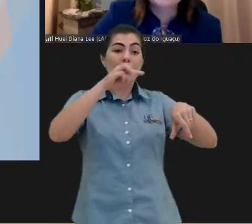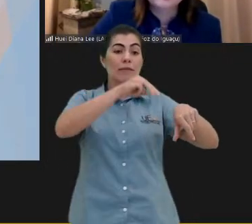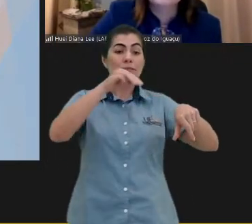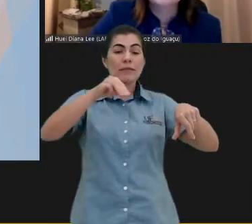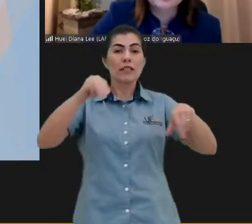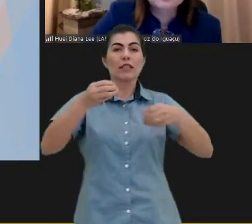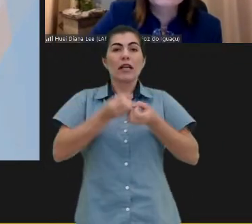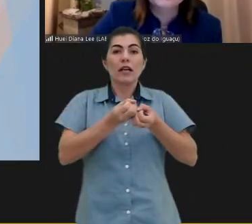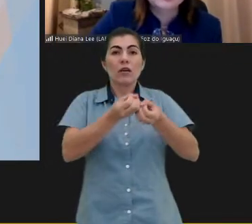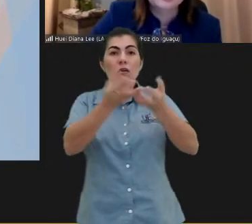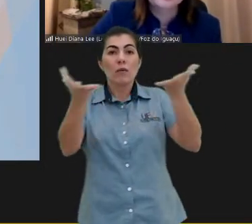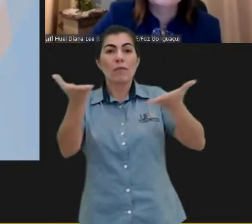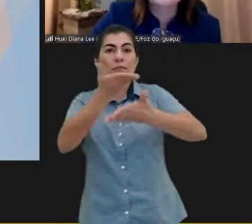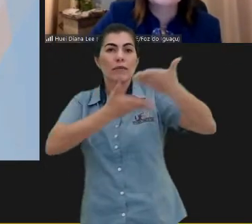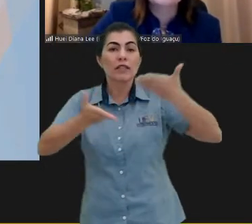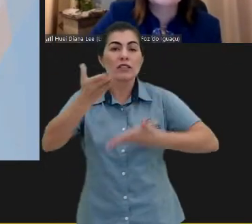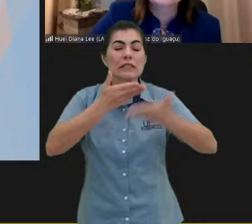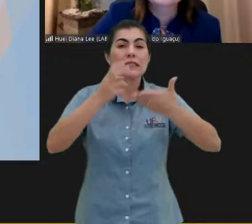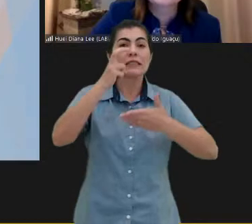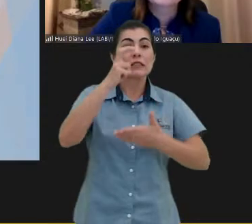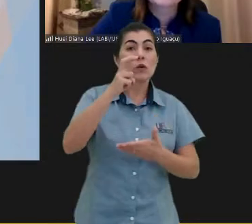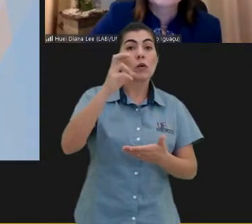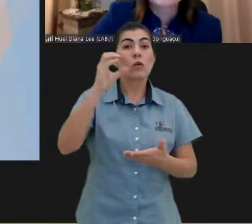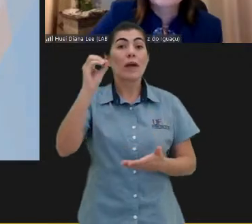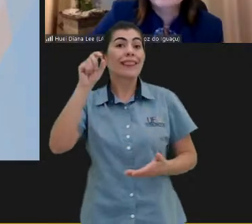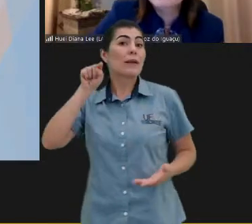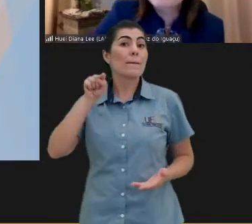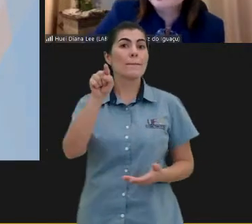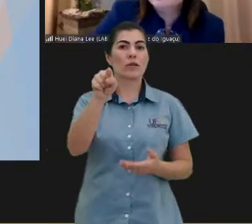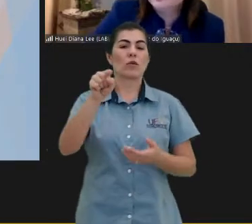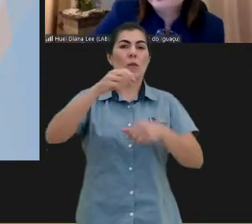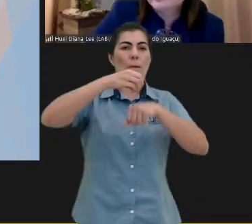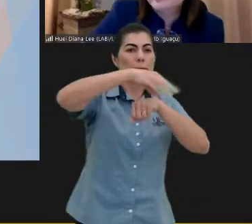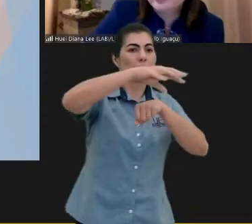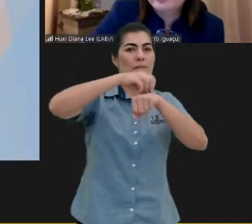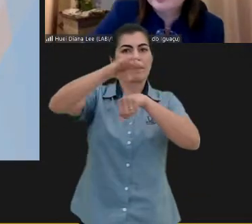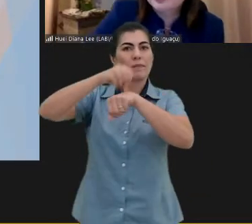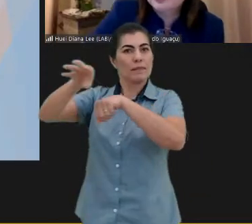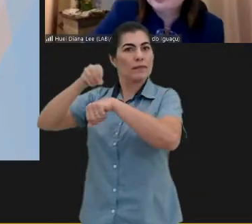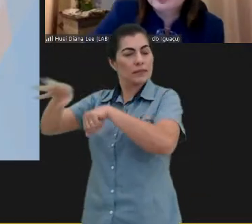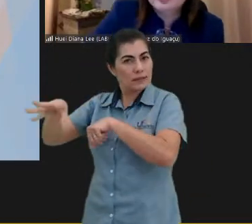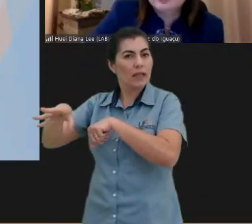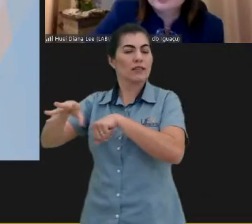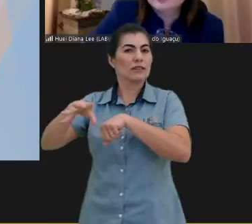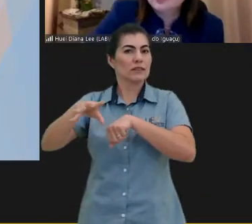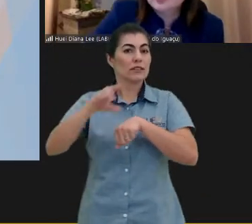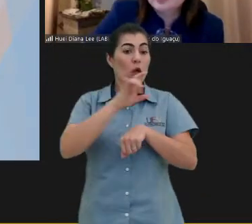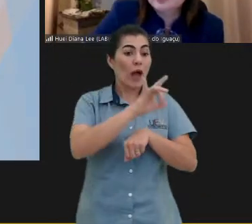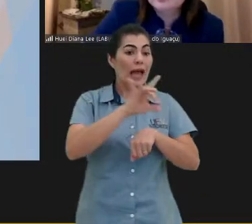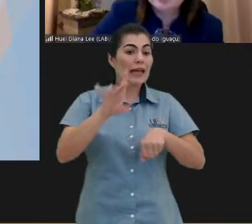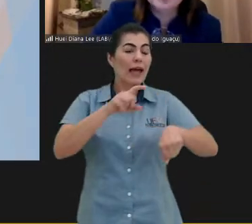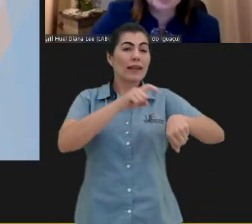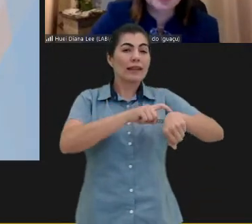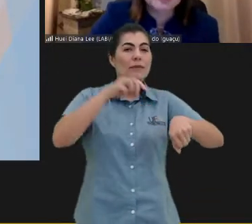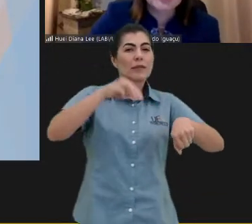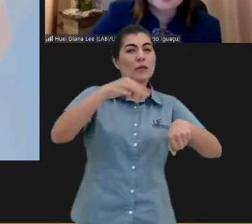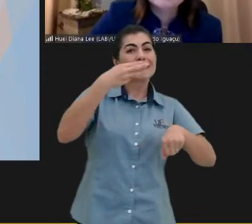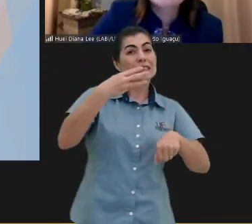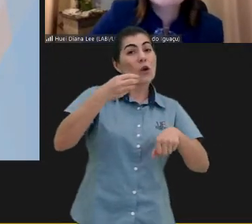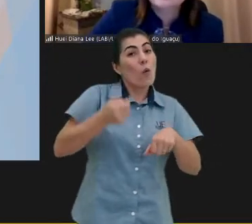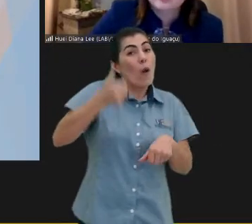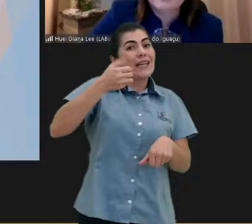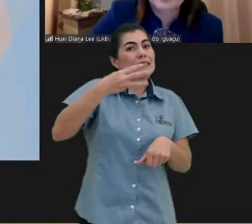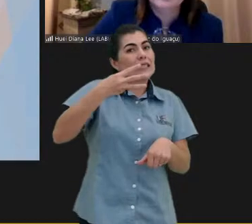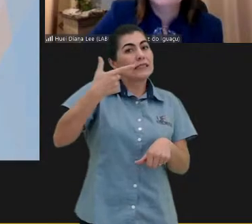150 mil mensagens. E aí vem o Twitter, a cada minuto, quase 320 pessoas